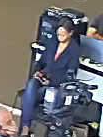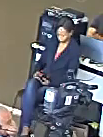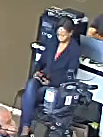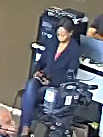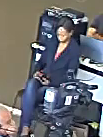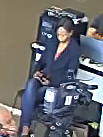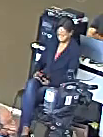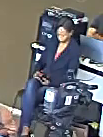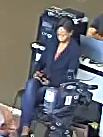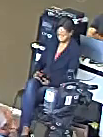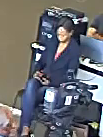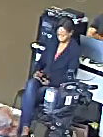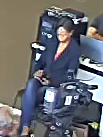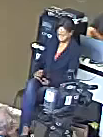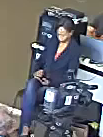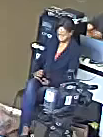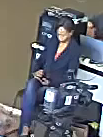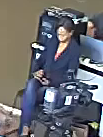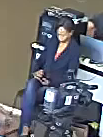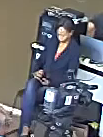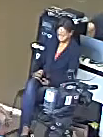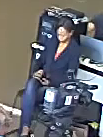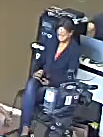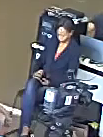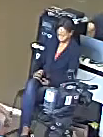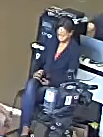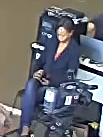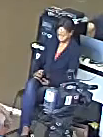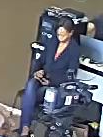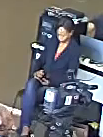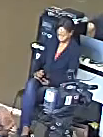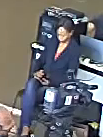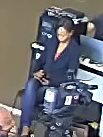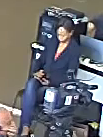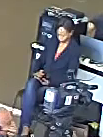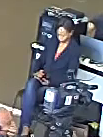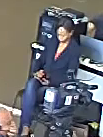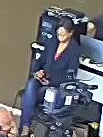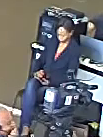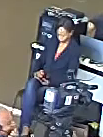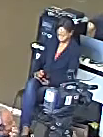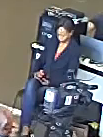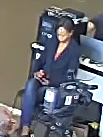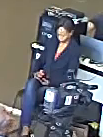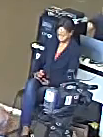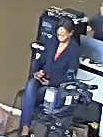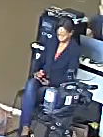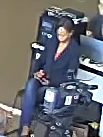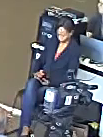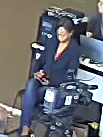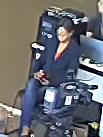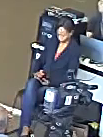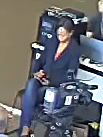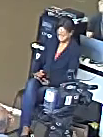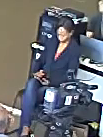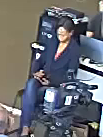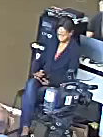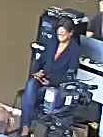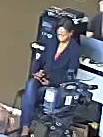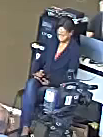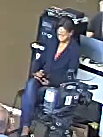Muito obrigado muito obrigado noss preito Gerson vou passar